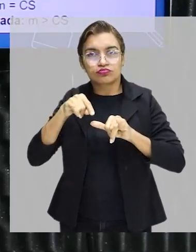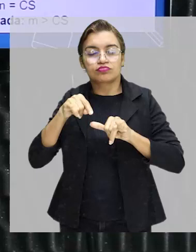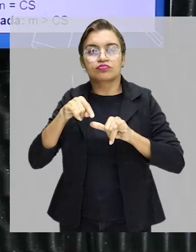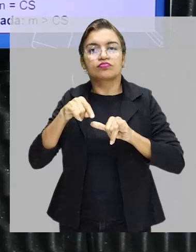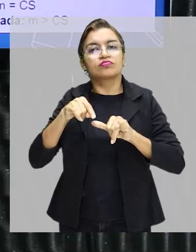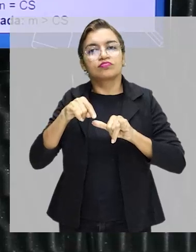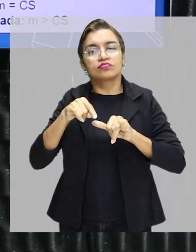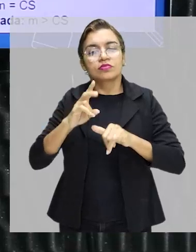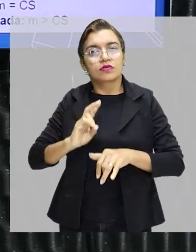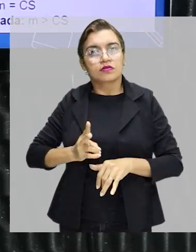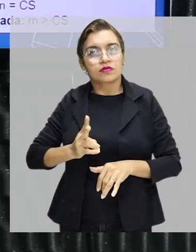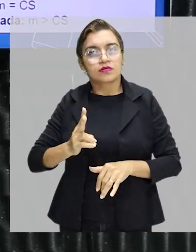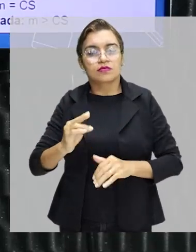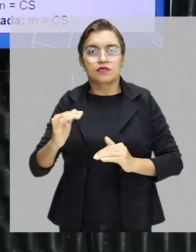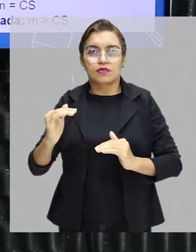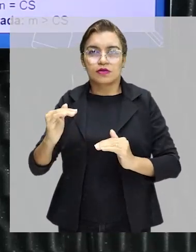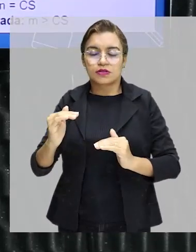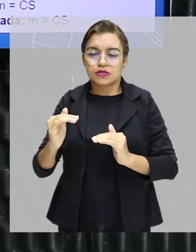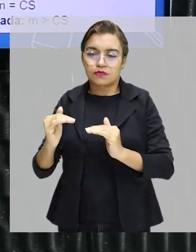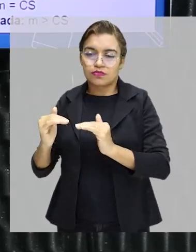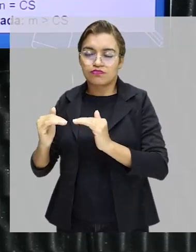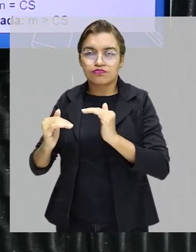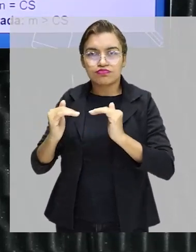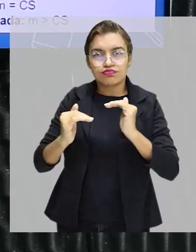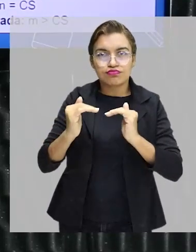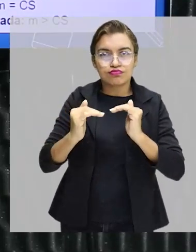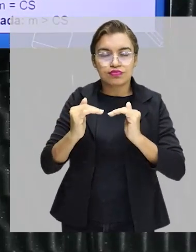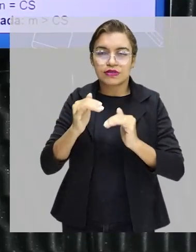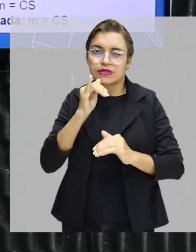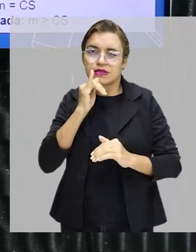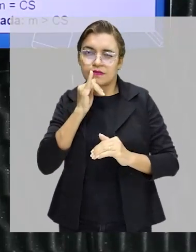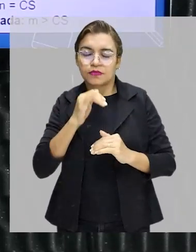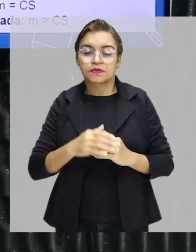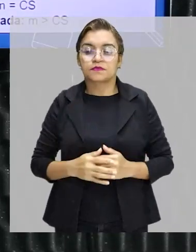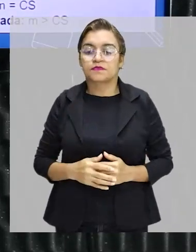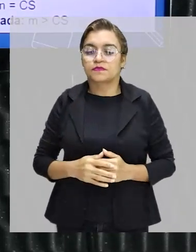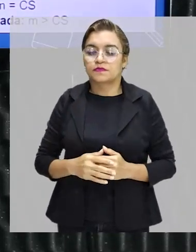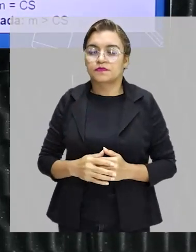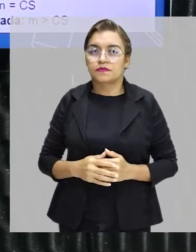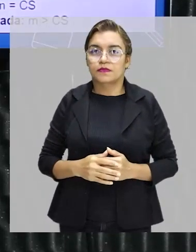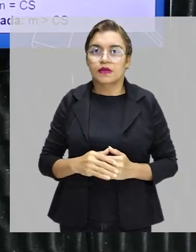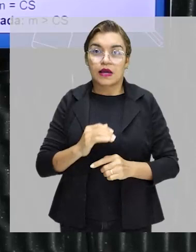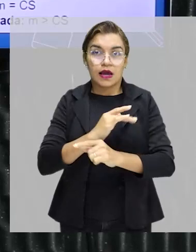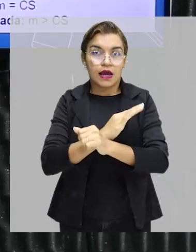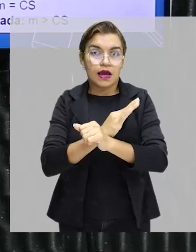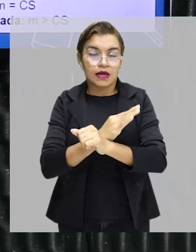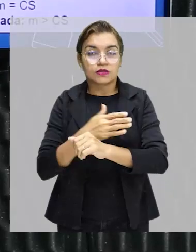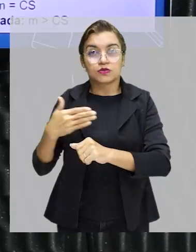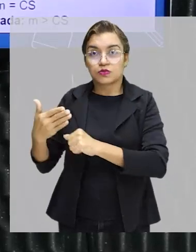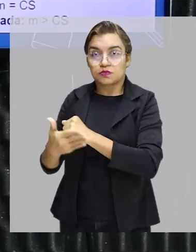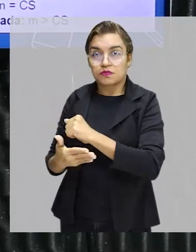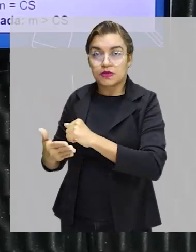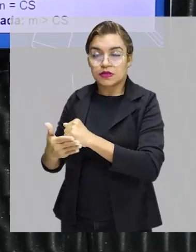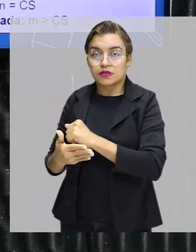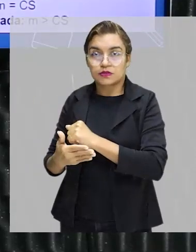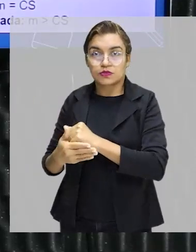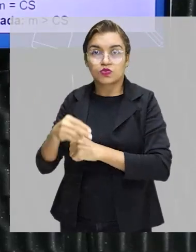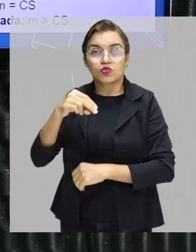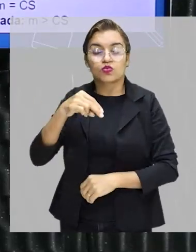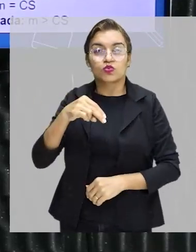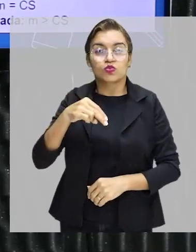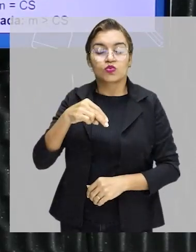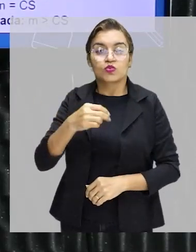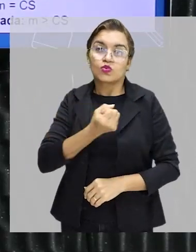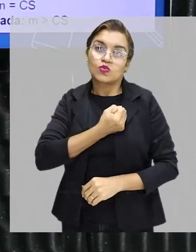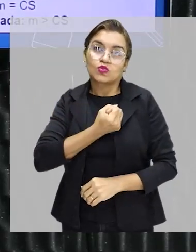vão seguir uma proporcionalidade, então, por exemplo, se for uma reação ácido-base, o número de mols do